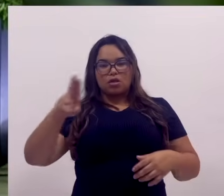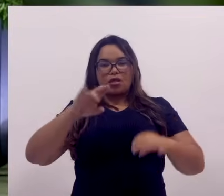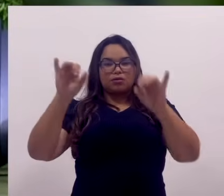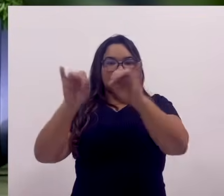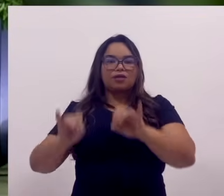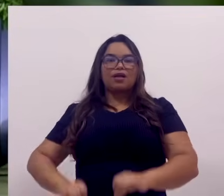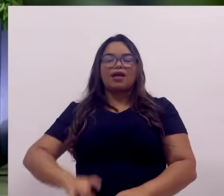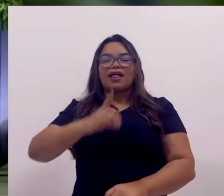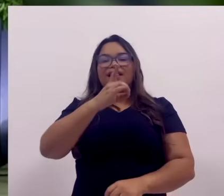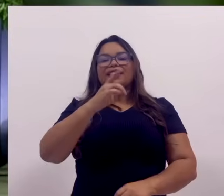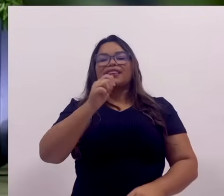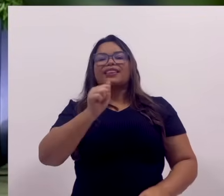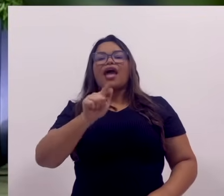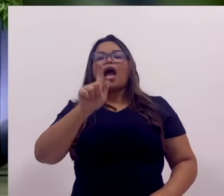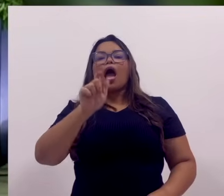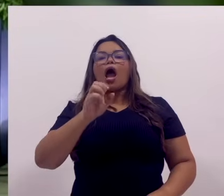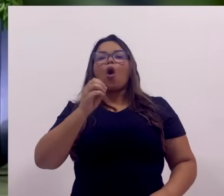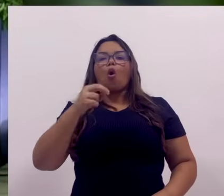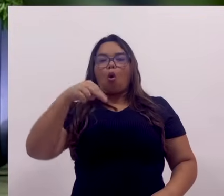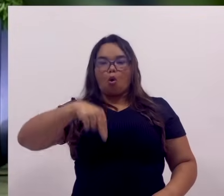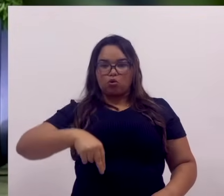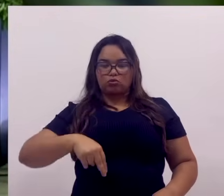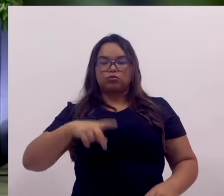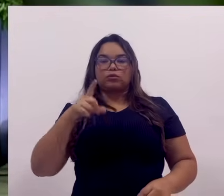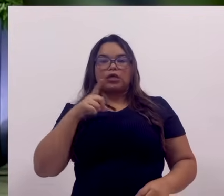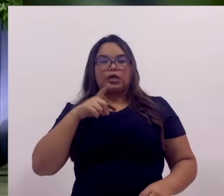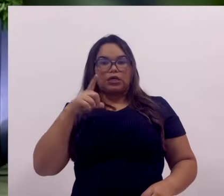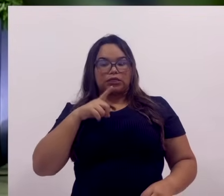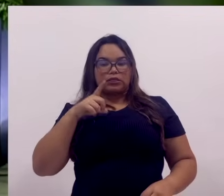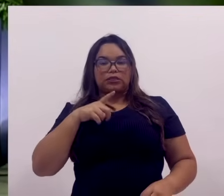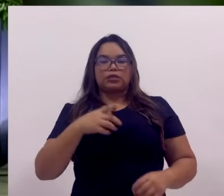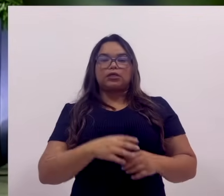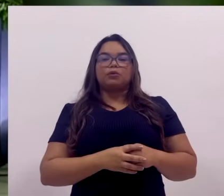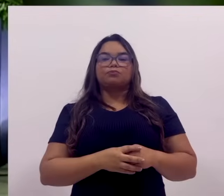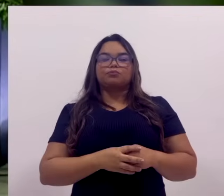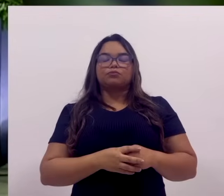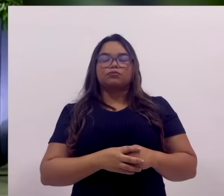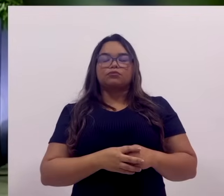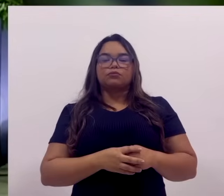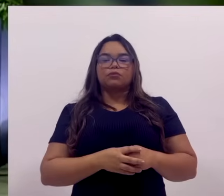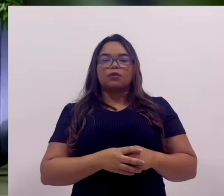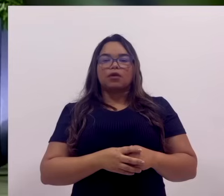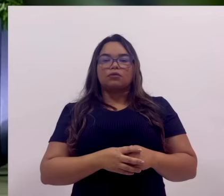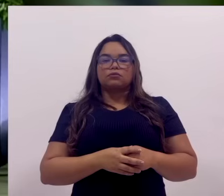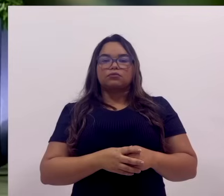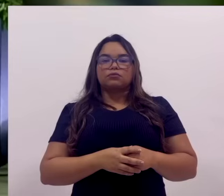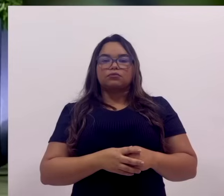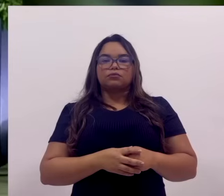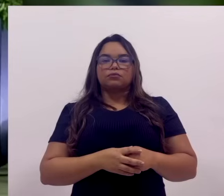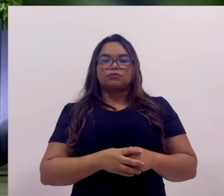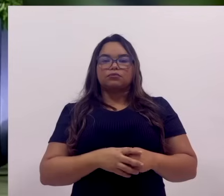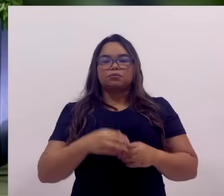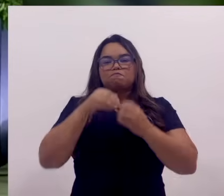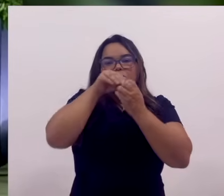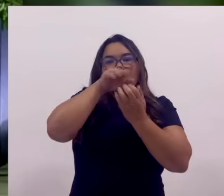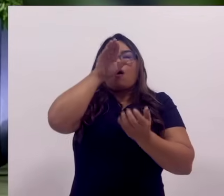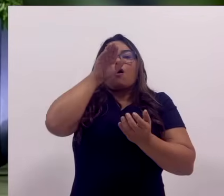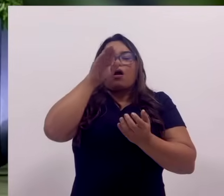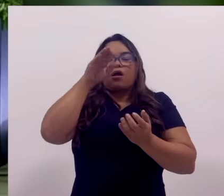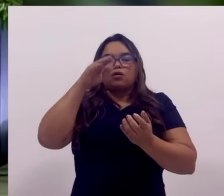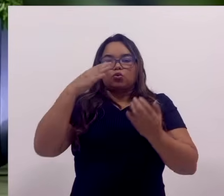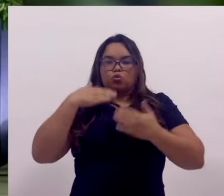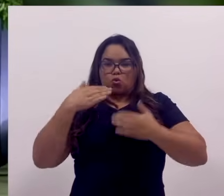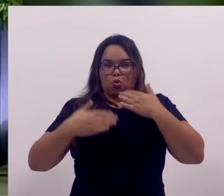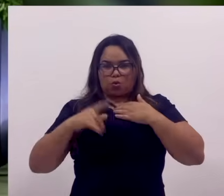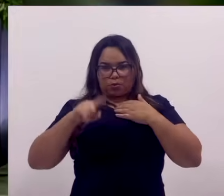peixe e tinha uma mitra relacionada com o peixe, com a forma de uma boca aberta sobre a cabeça. Muito interessante,